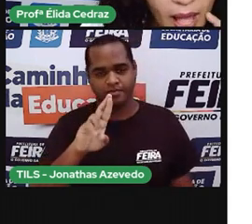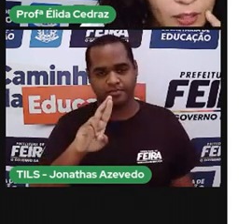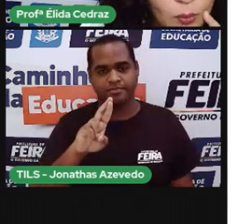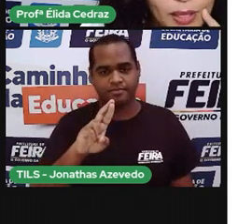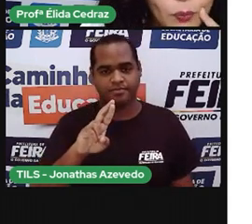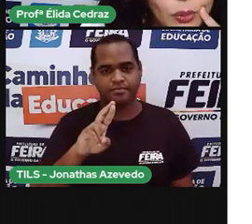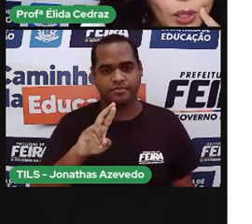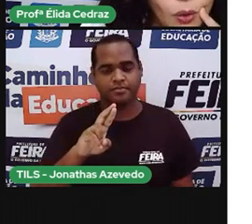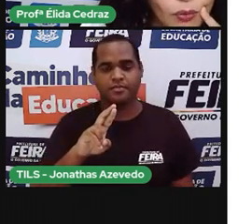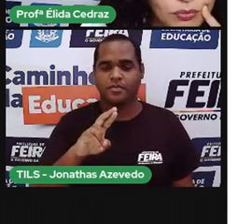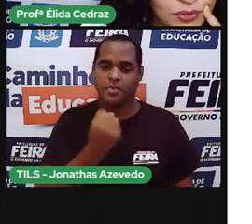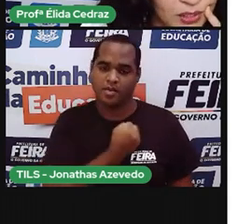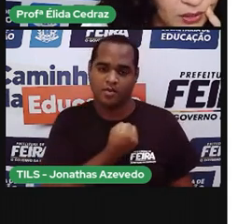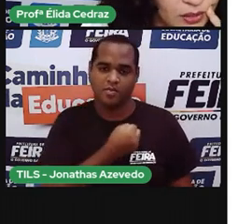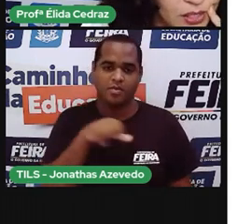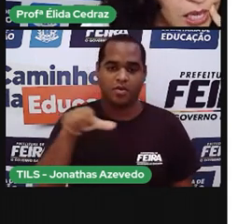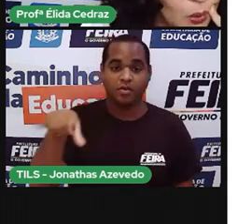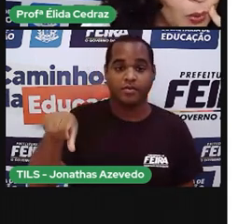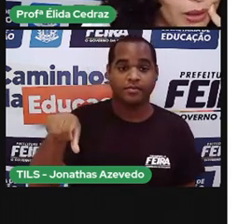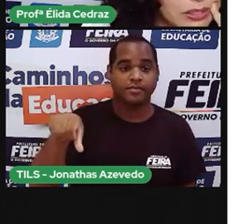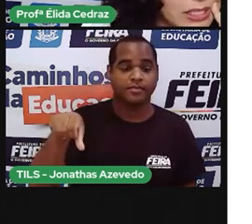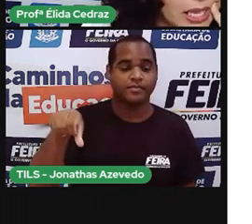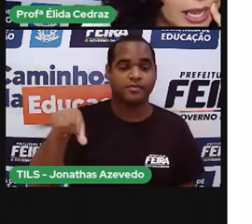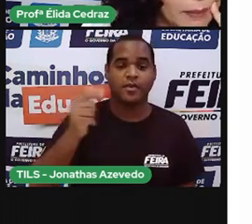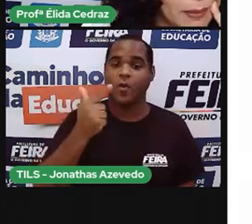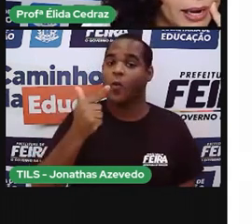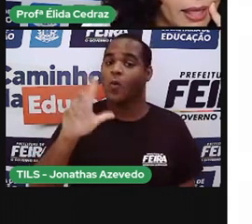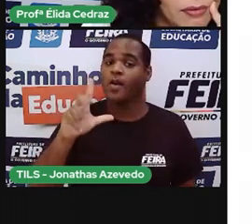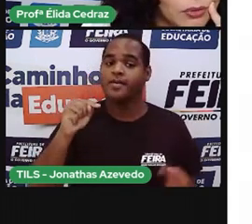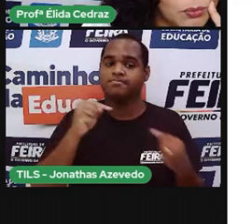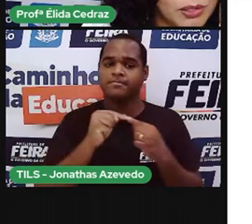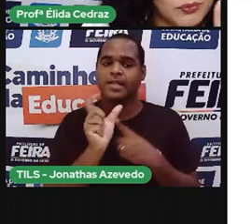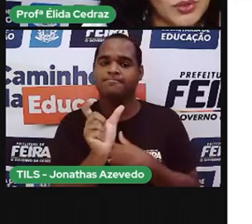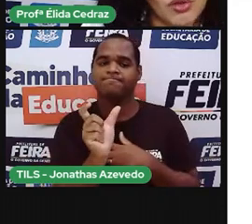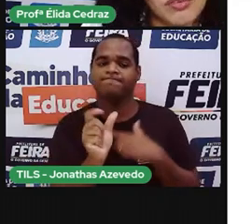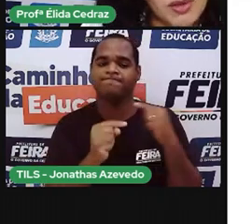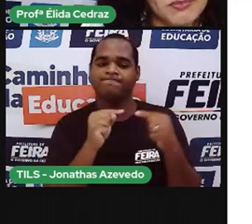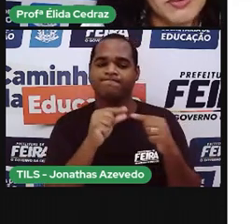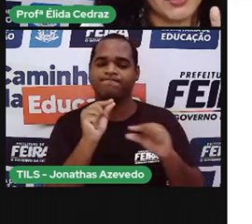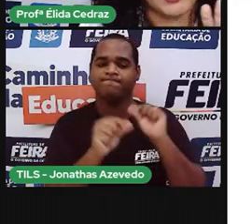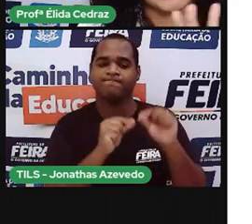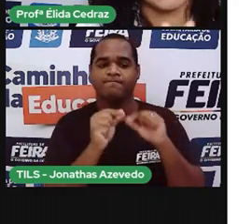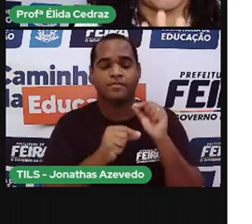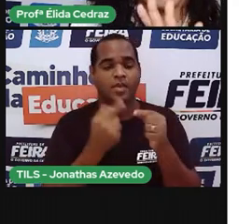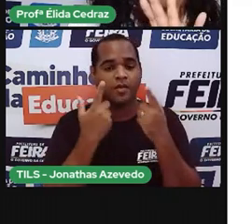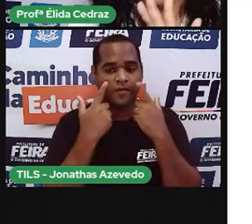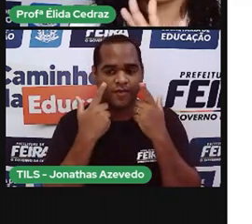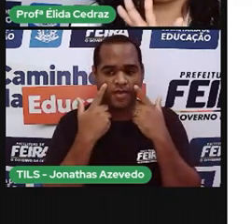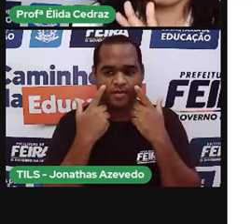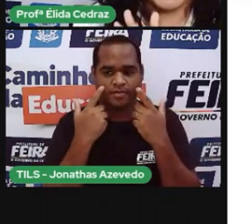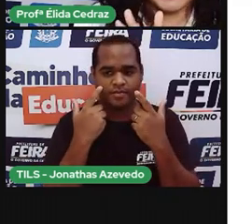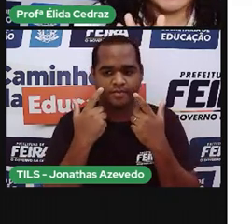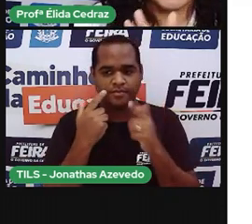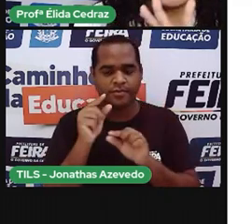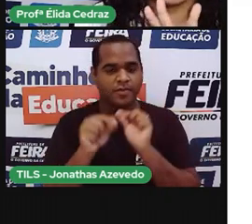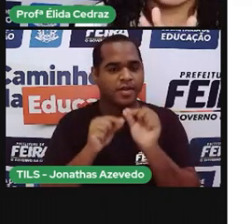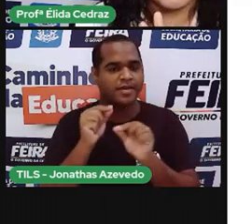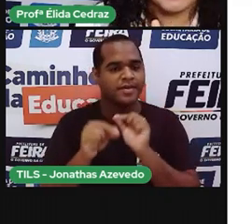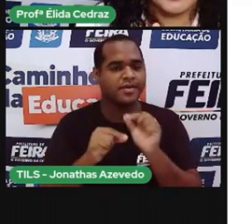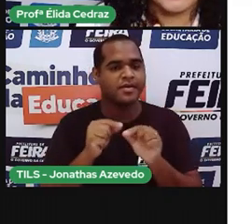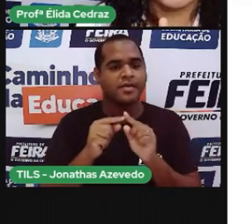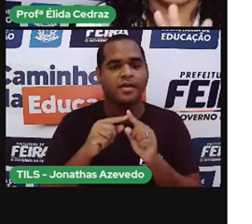tambor. A número 9. Qual será a palavra número 9? Vamos ver, olha só.